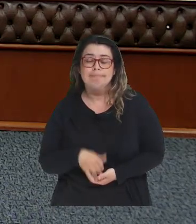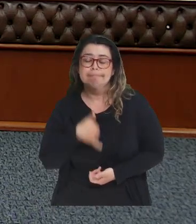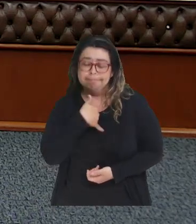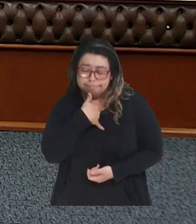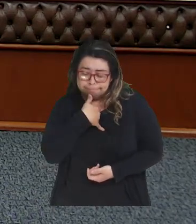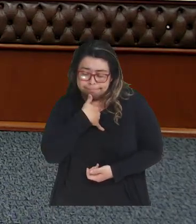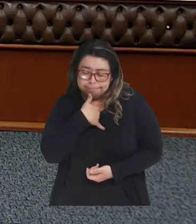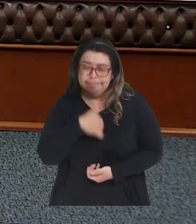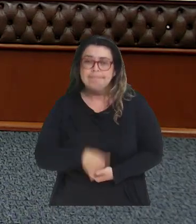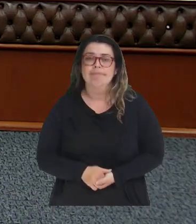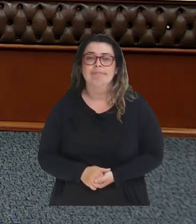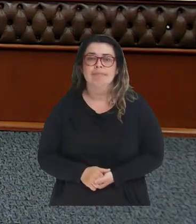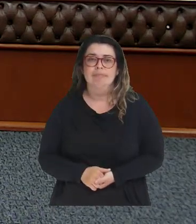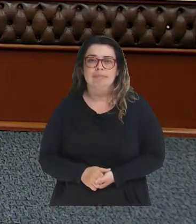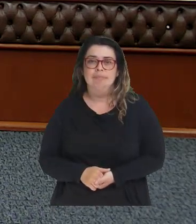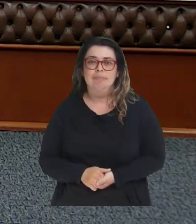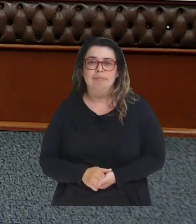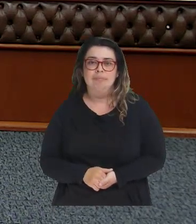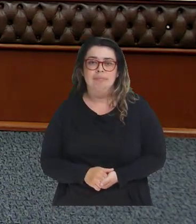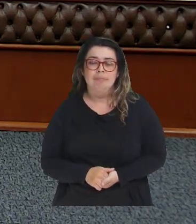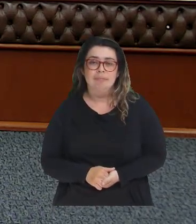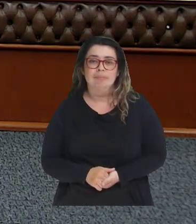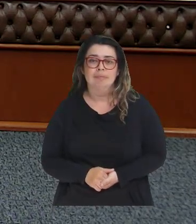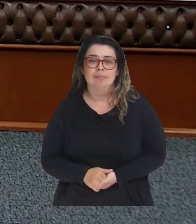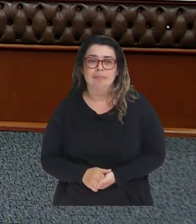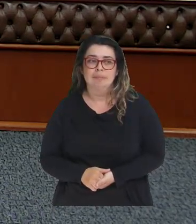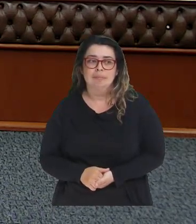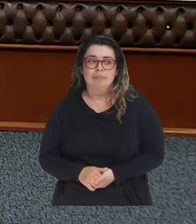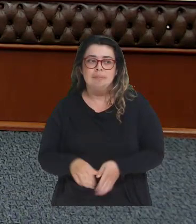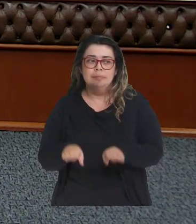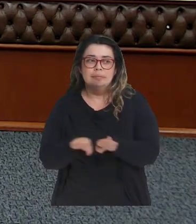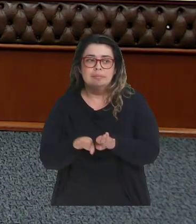mas passa. E aproveitar também,